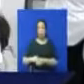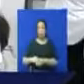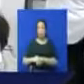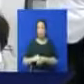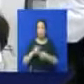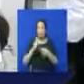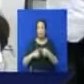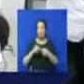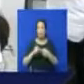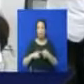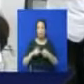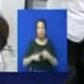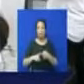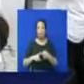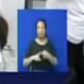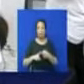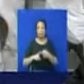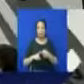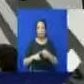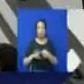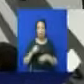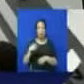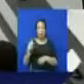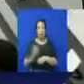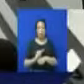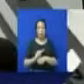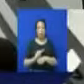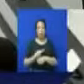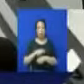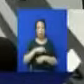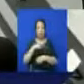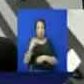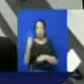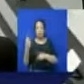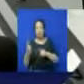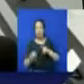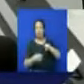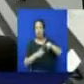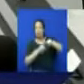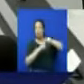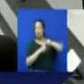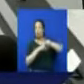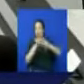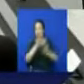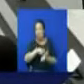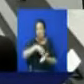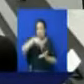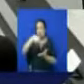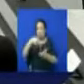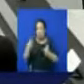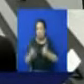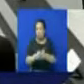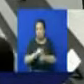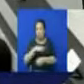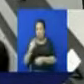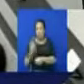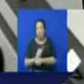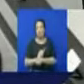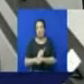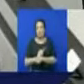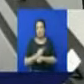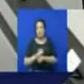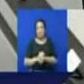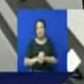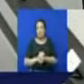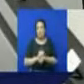Porque foi por nós que ele morreu numa cruz, ressuscitou, está bem pertinho de nós, não é mesmo? E é